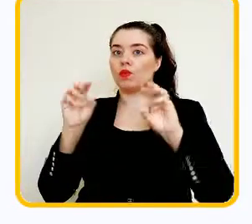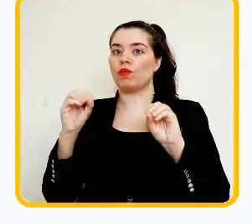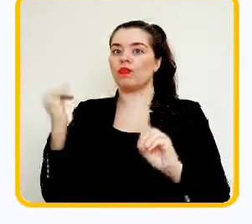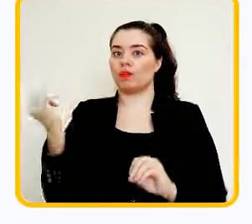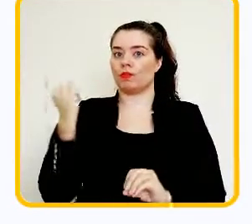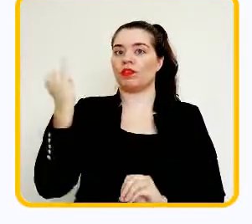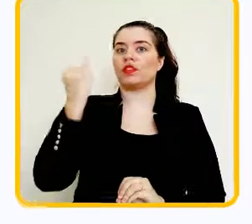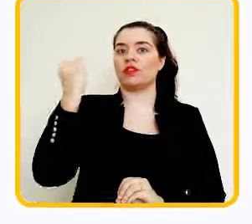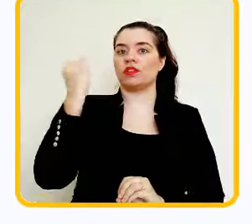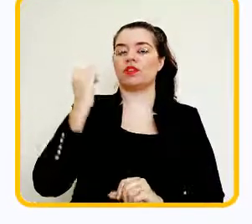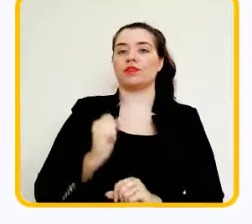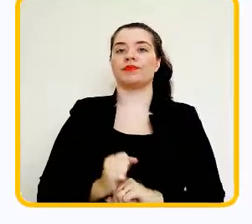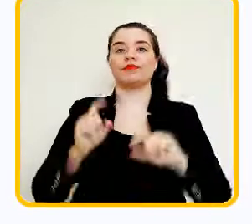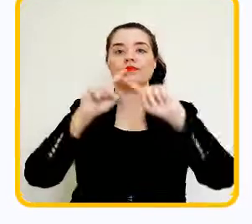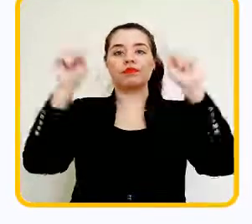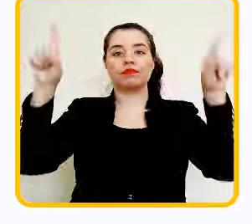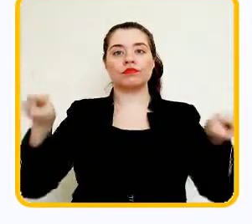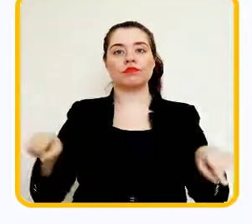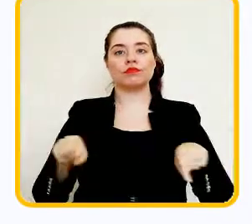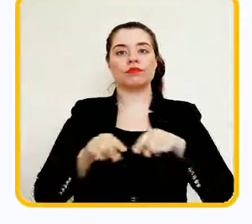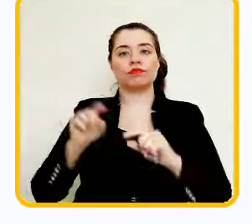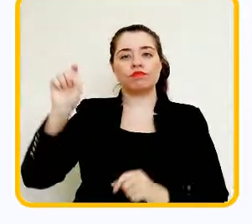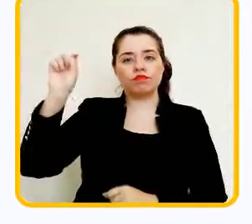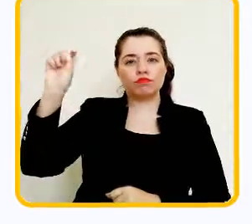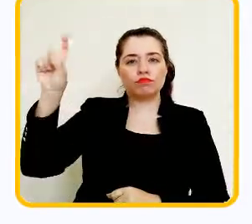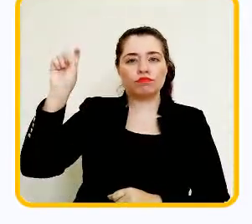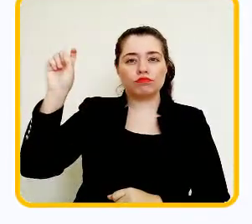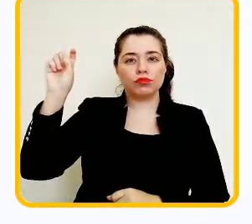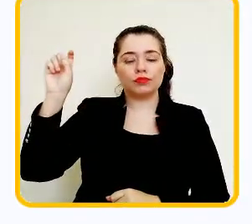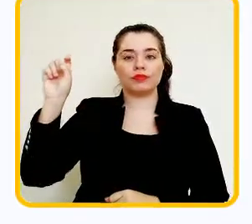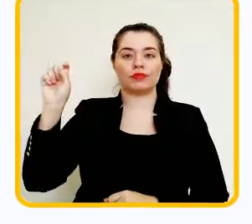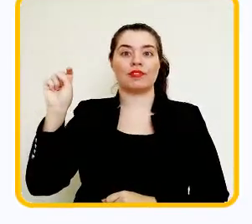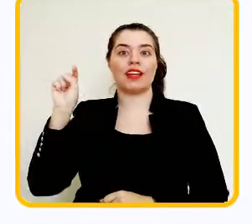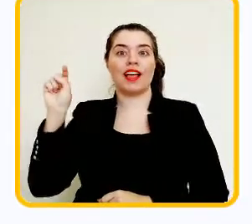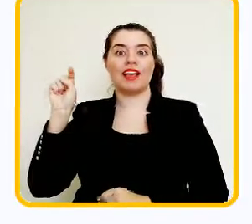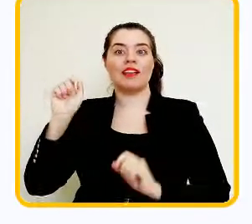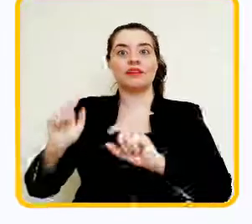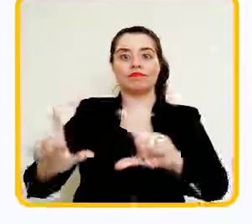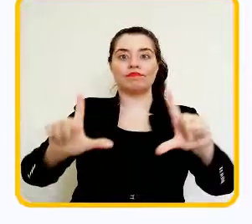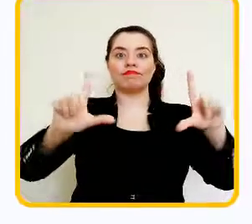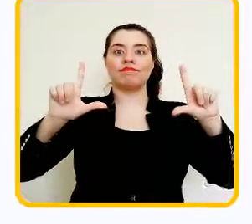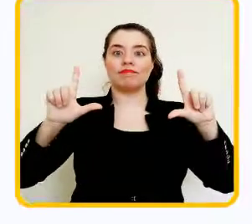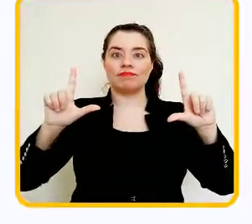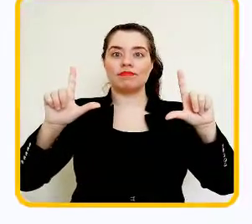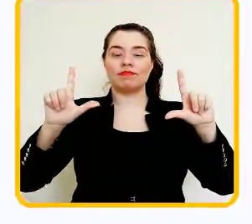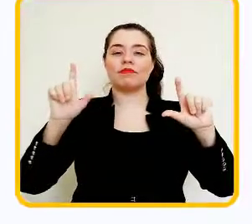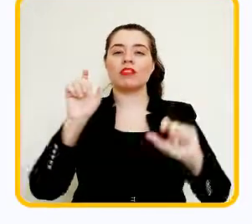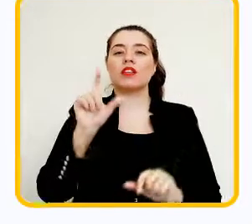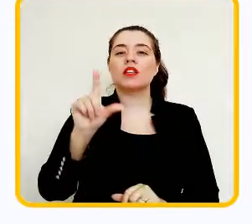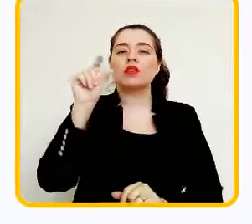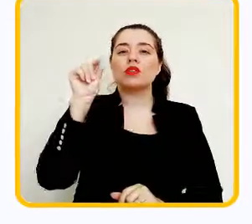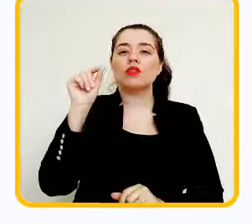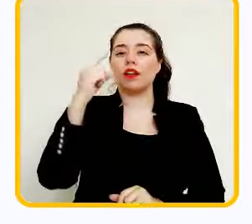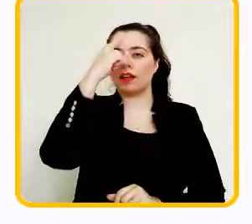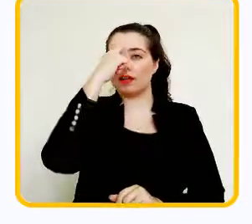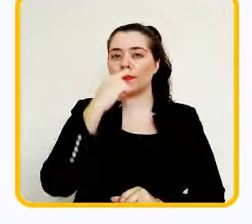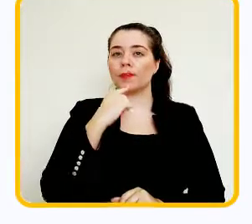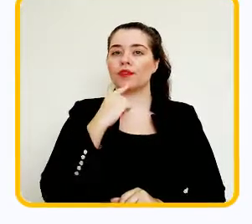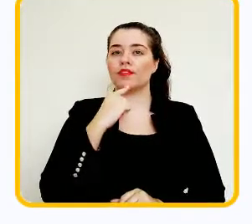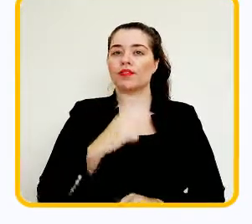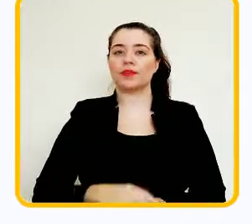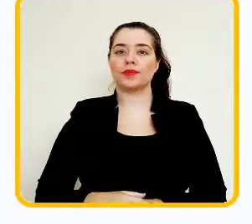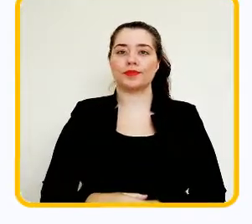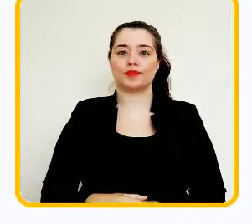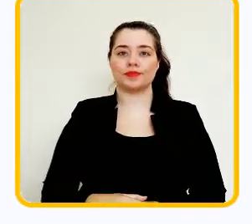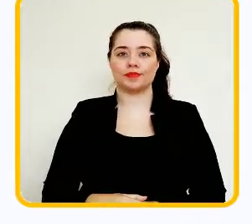perfil no Moodle é importante. Vá até o topo da página, clique na seta onde abre o menu e selecione a